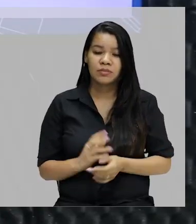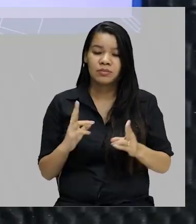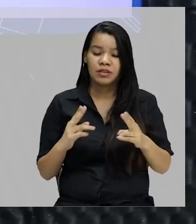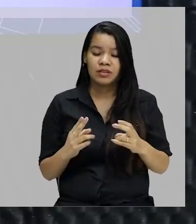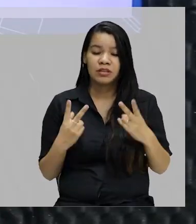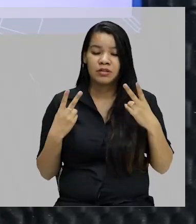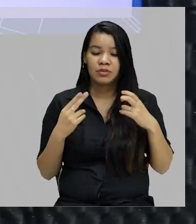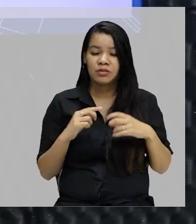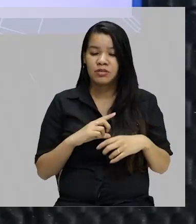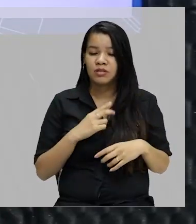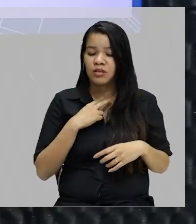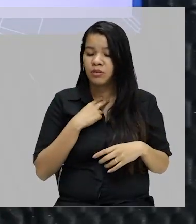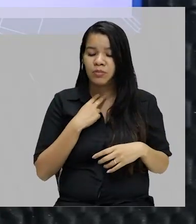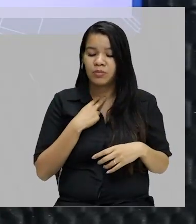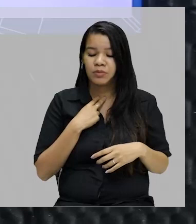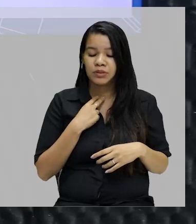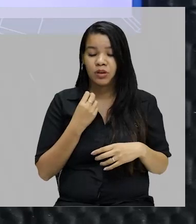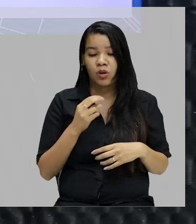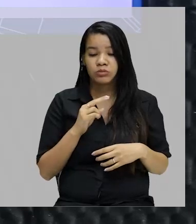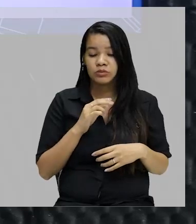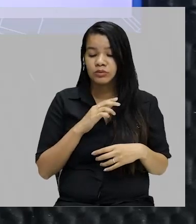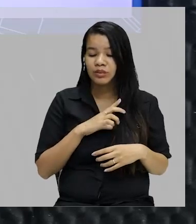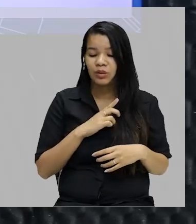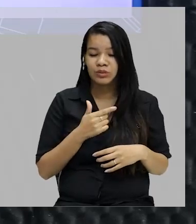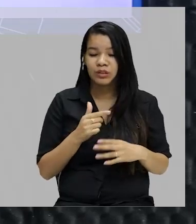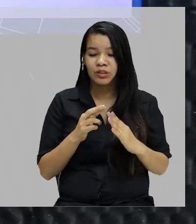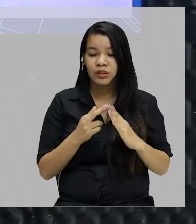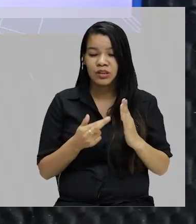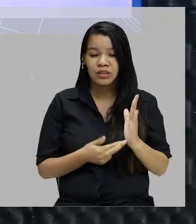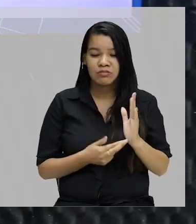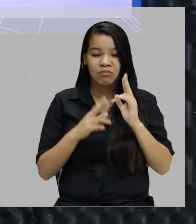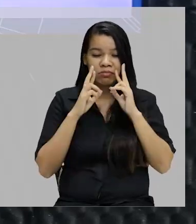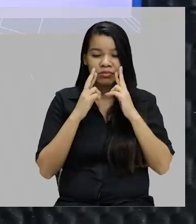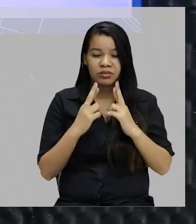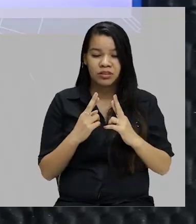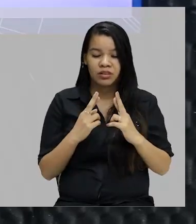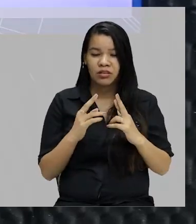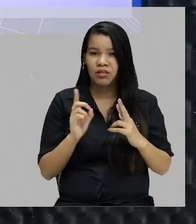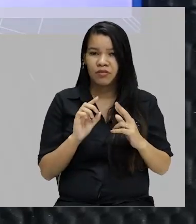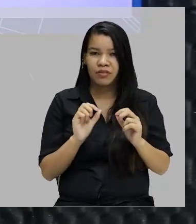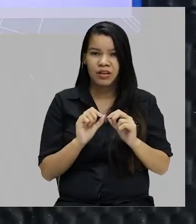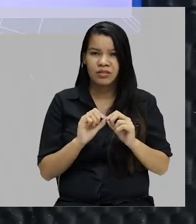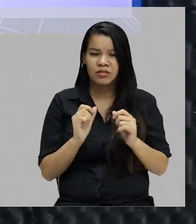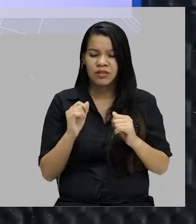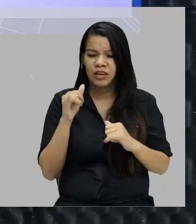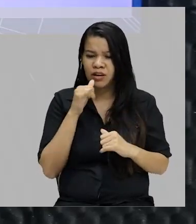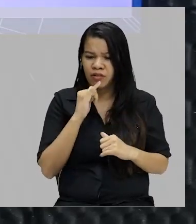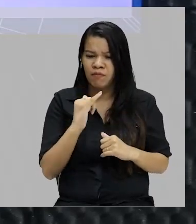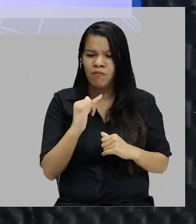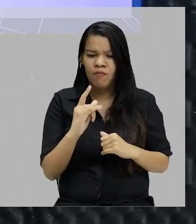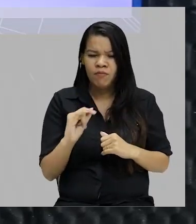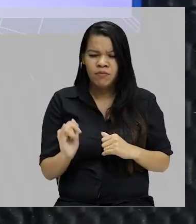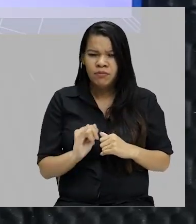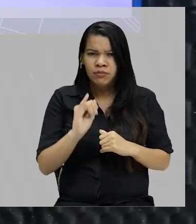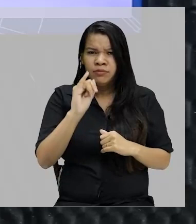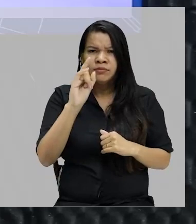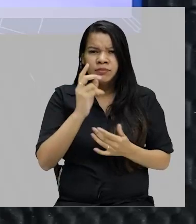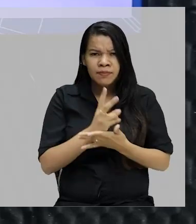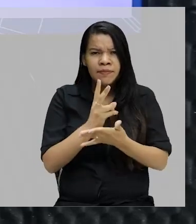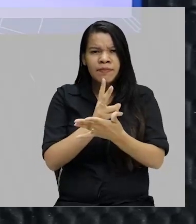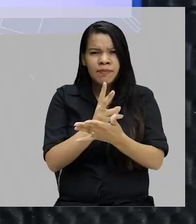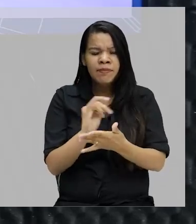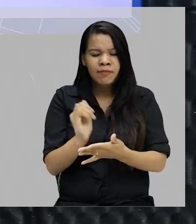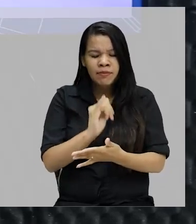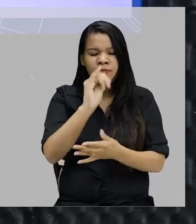conta de desconhecimento, as regras gramaticais, não vai fazer que a sua fala não seja importante. Há